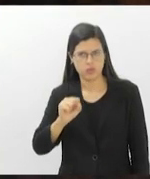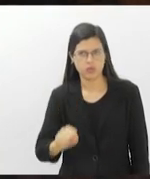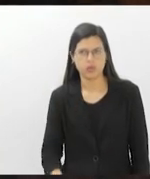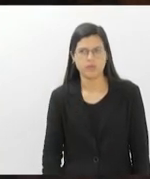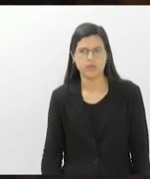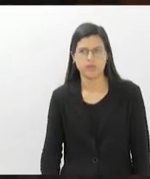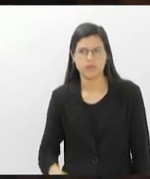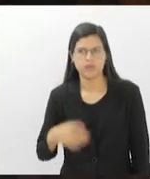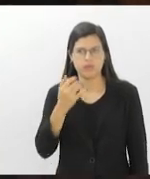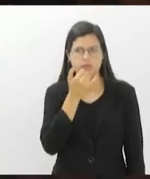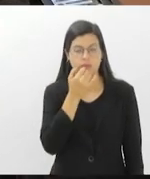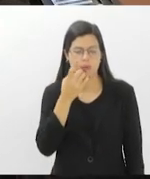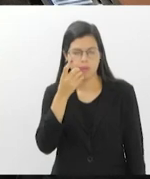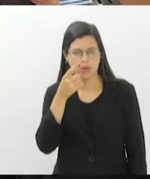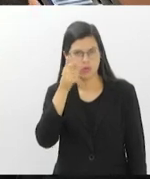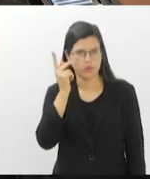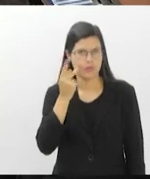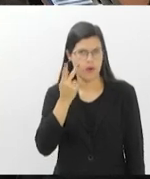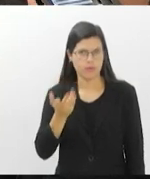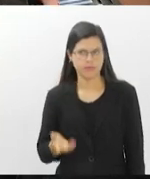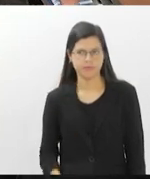Deputado Luiz Paulo.